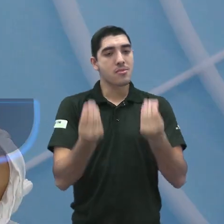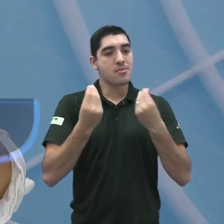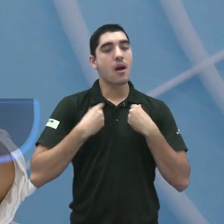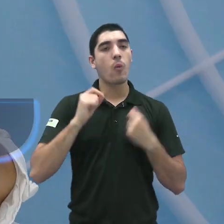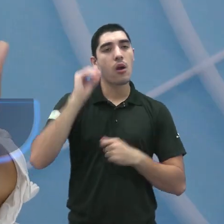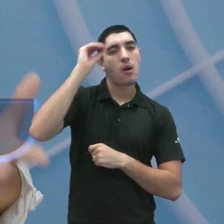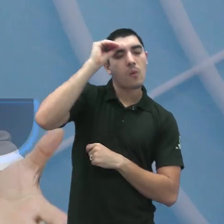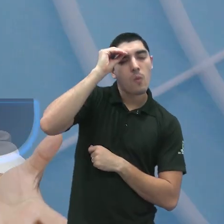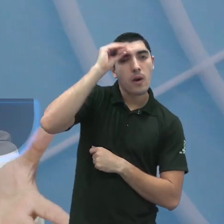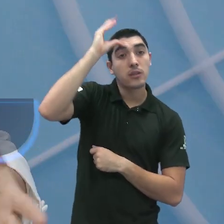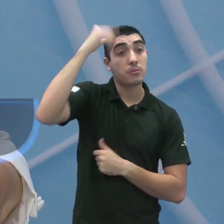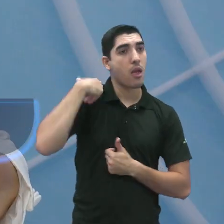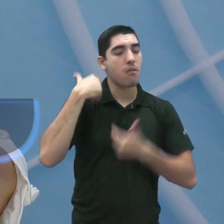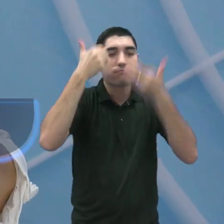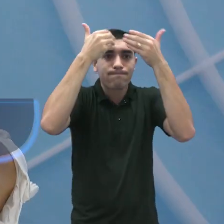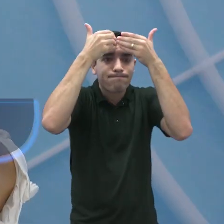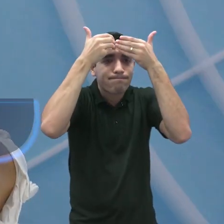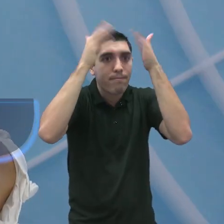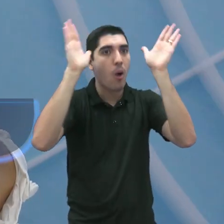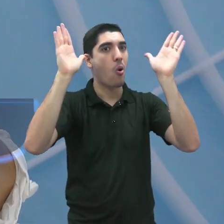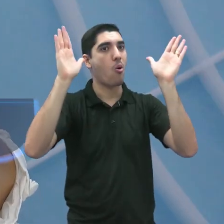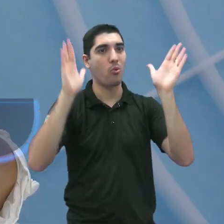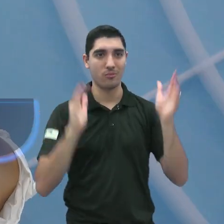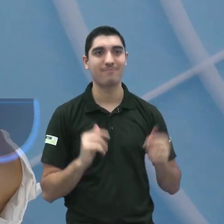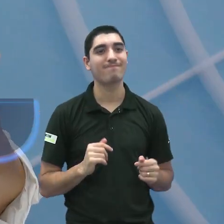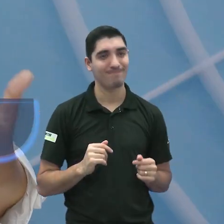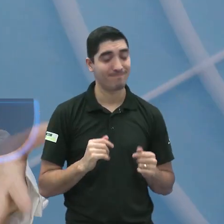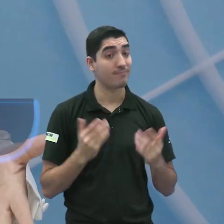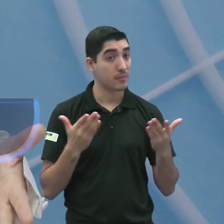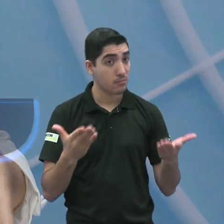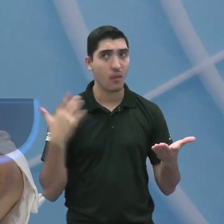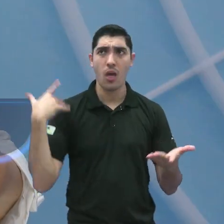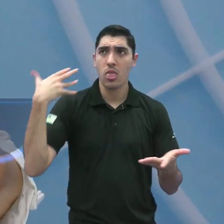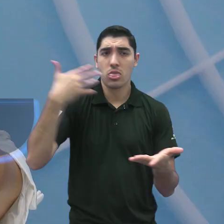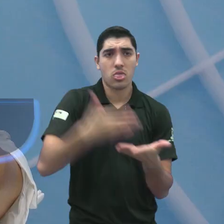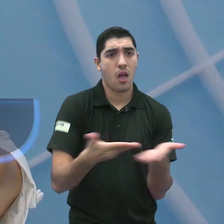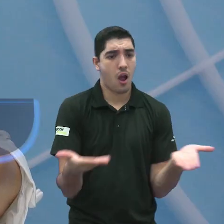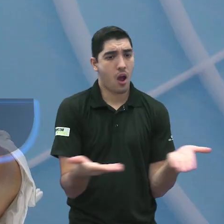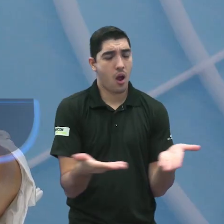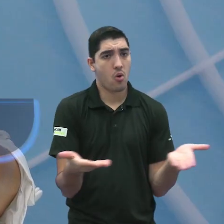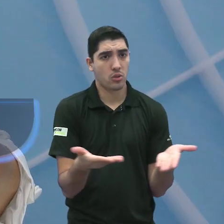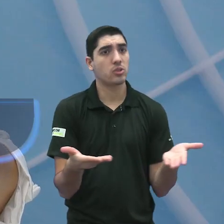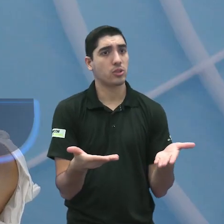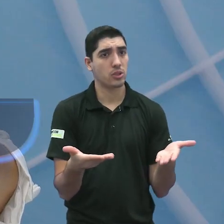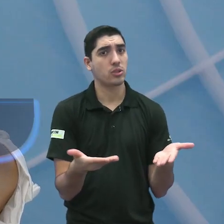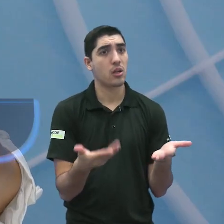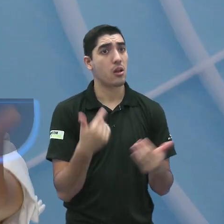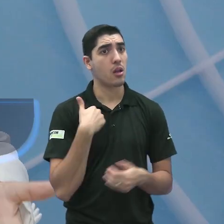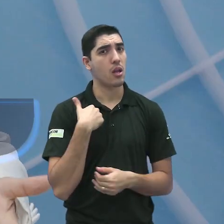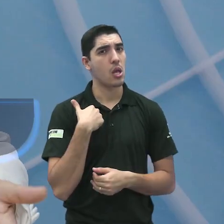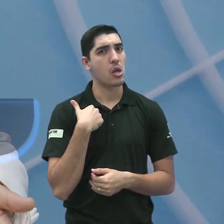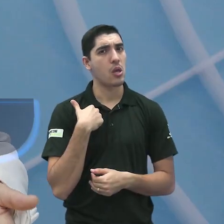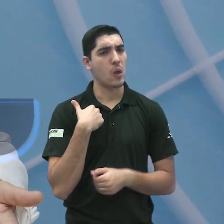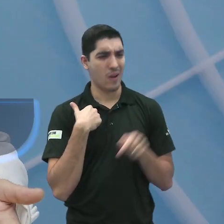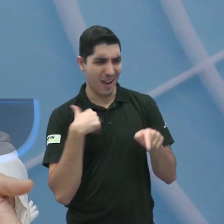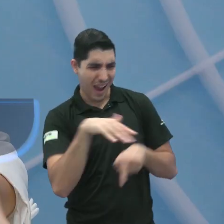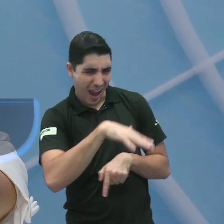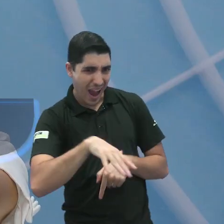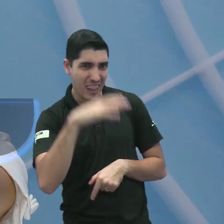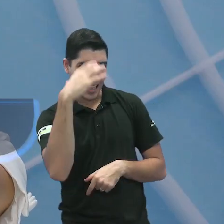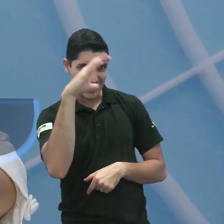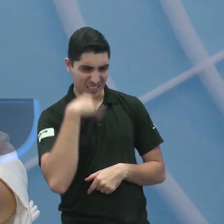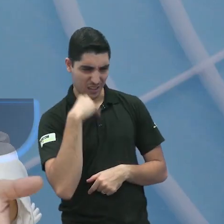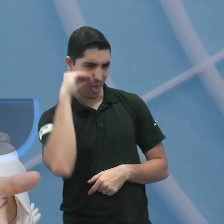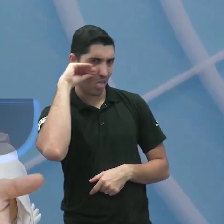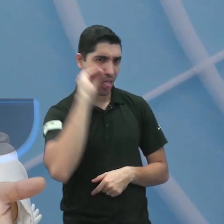conhecimento, abriu a minha mente. E até hoje, assim, eu penso em nunca abandonar a ciência. A